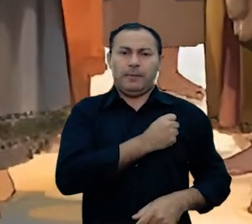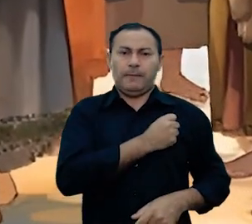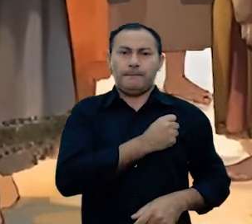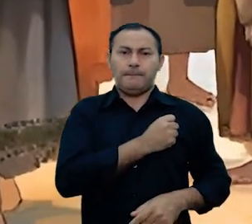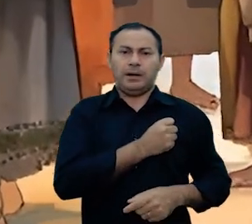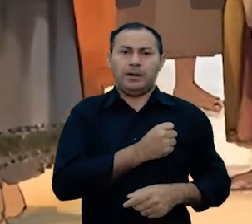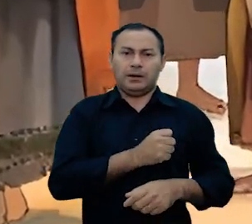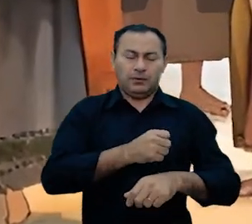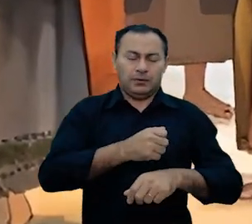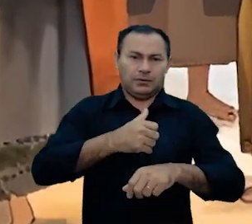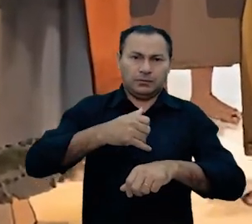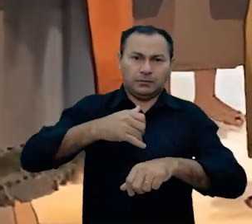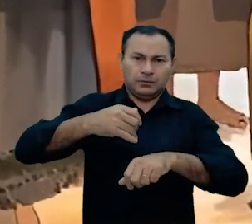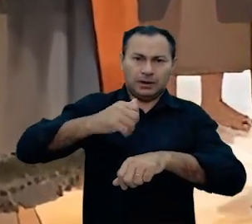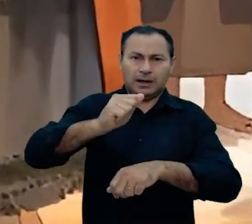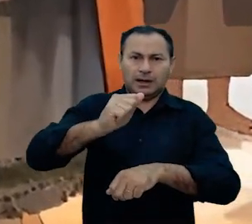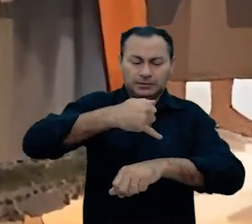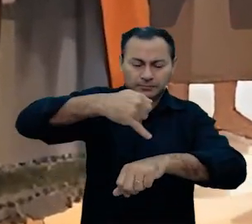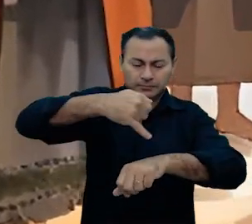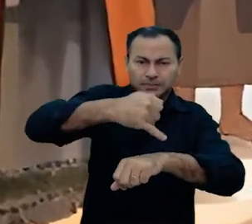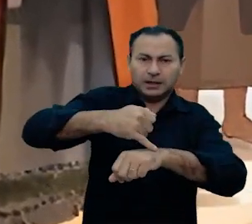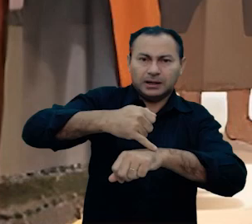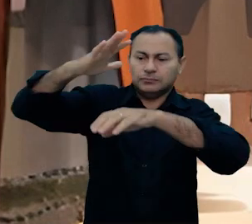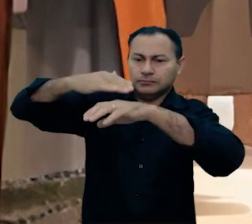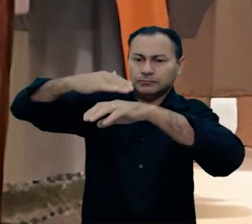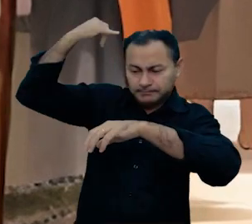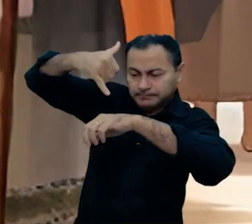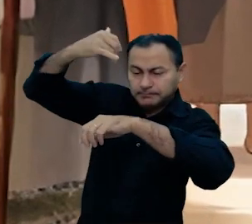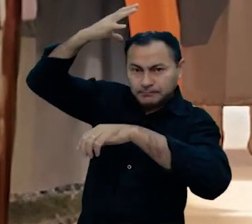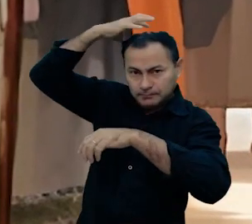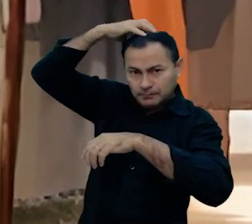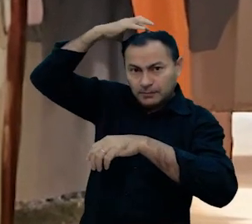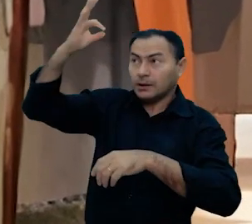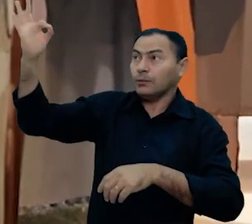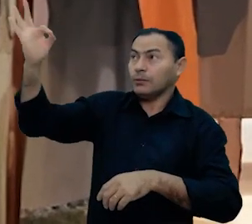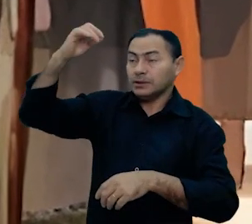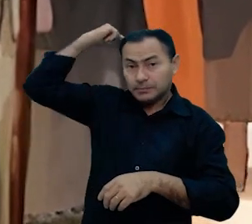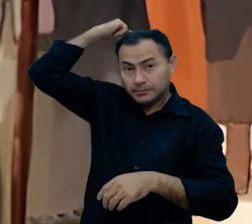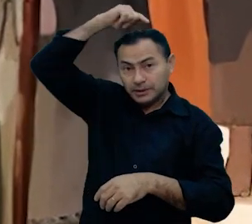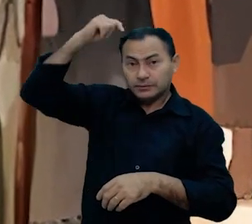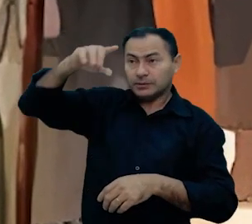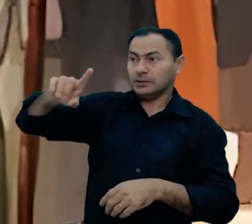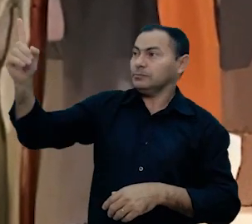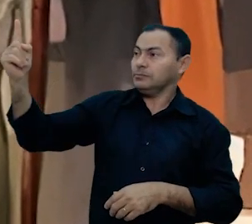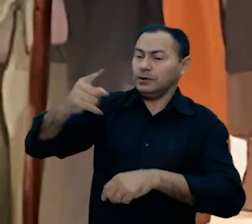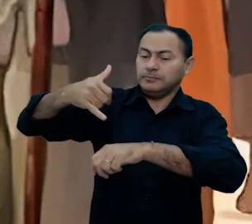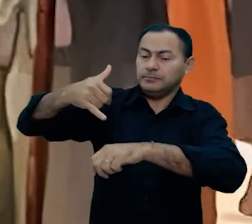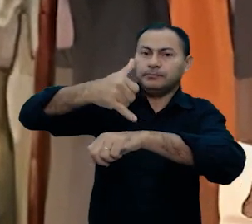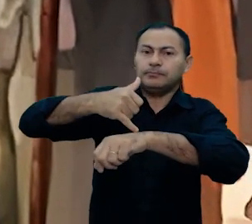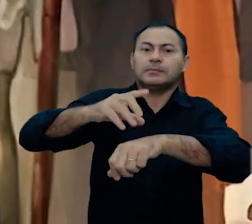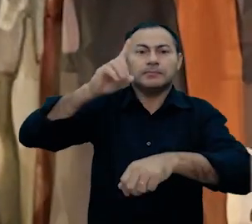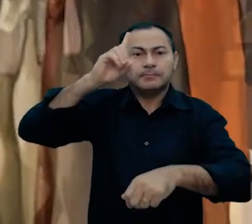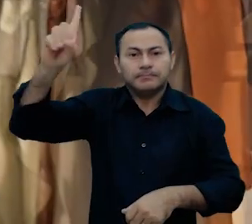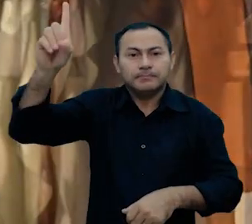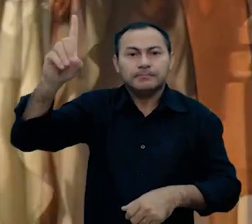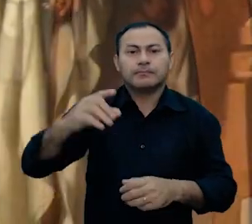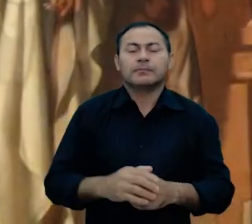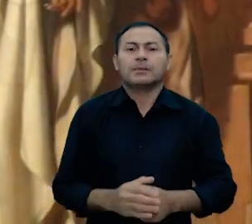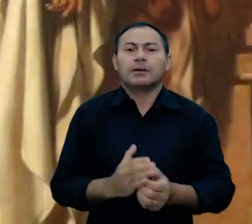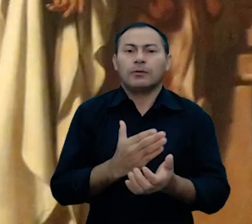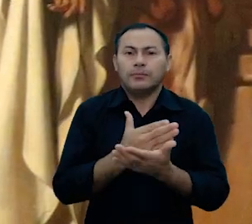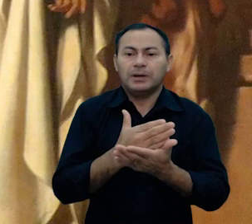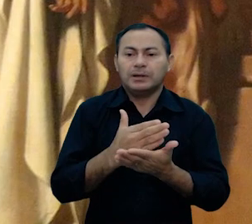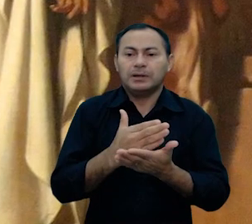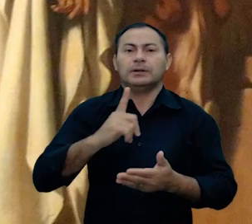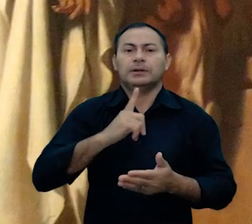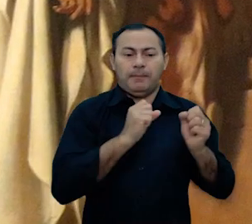o azeite que tinha trazido e derramou sobre a cabeça dele. O Espírito de Jeová veio sobre ele, e a partir daquele dia, ele